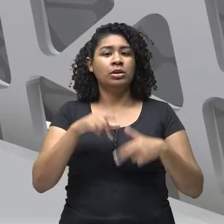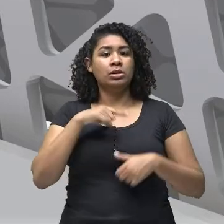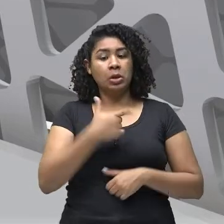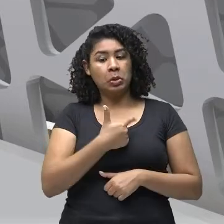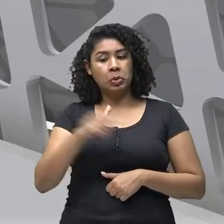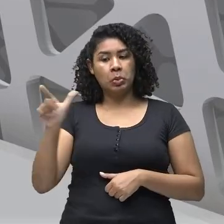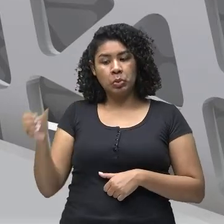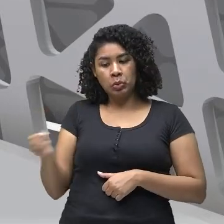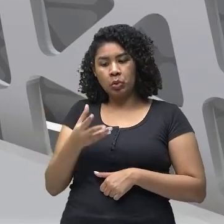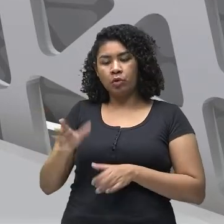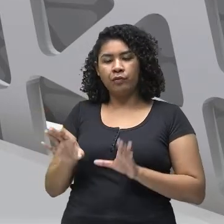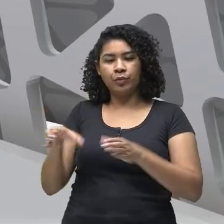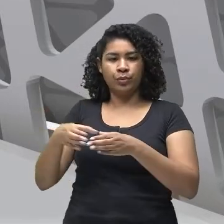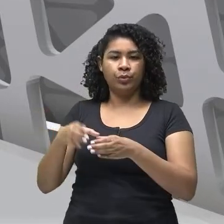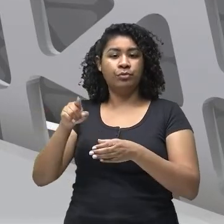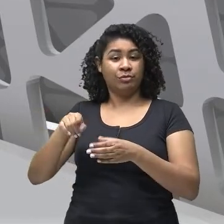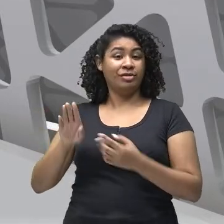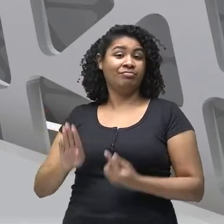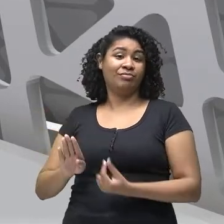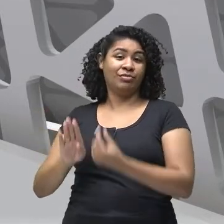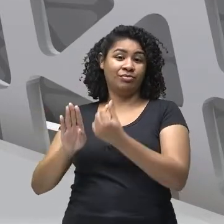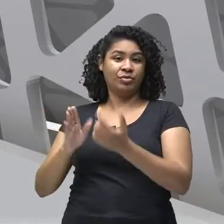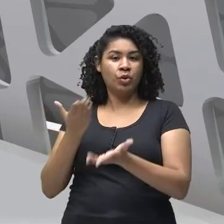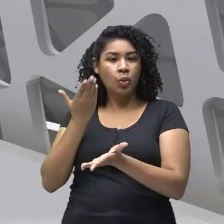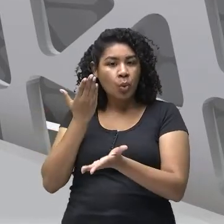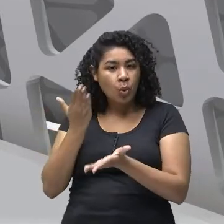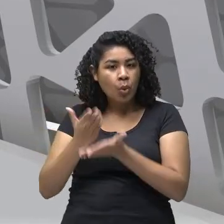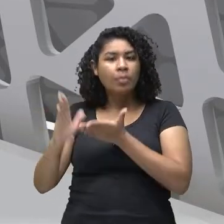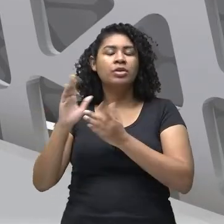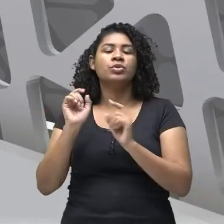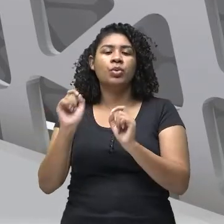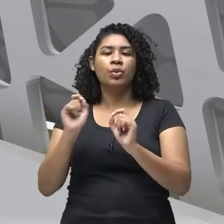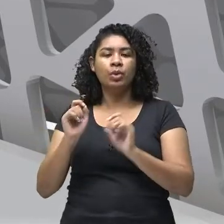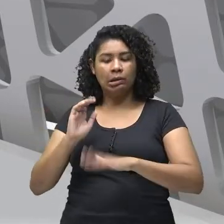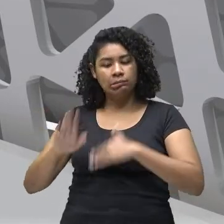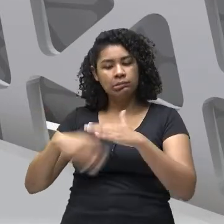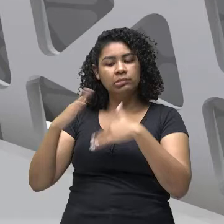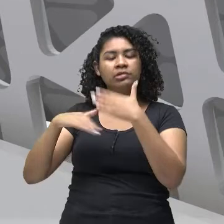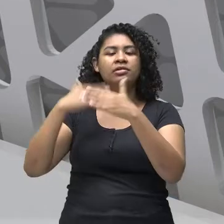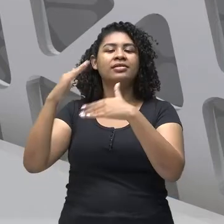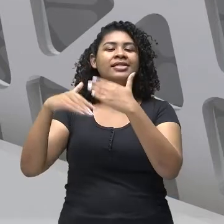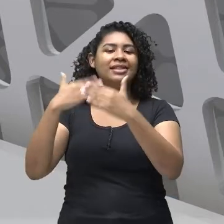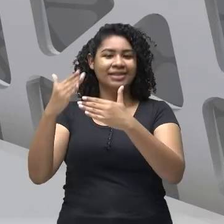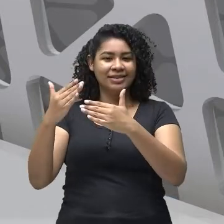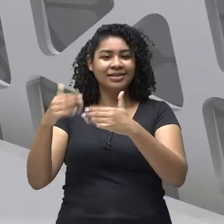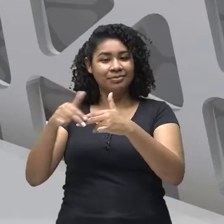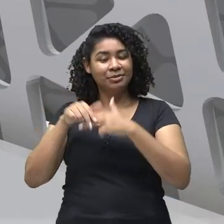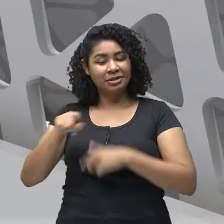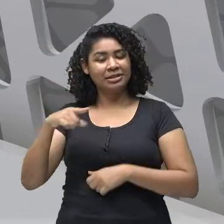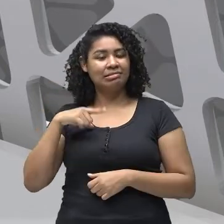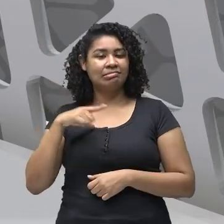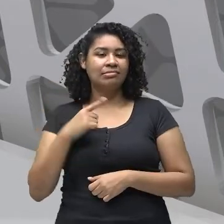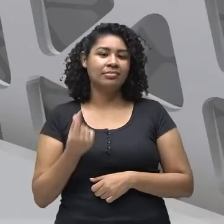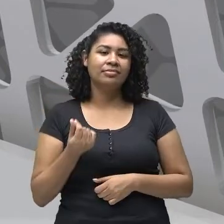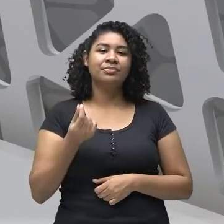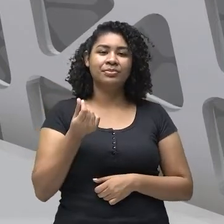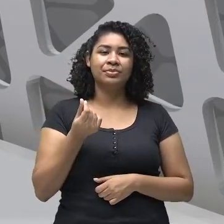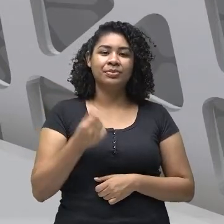social, uma burguesia emergente, ou seja, que está surgindo, que está aparecendo cada vez mais por conta do dinheiro que